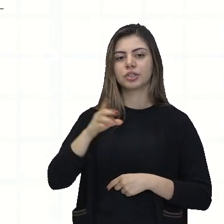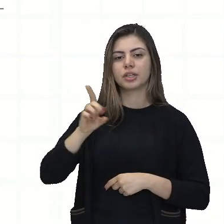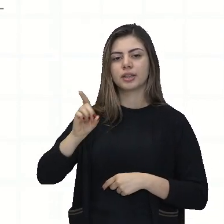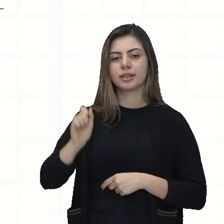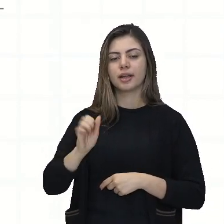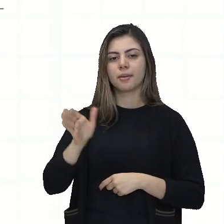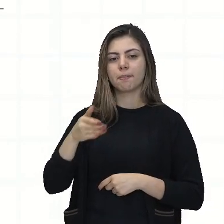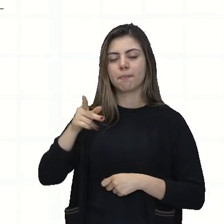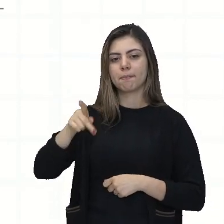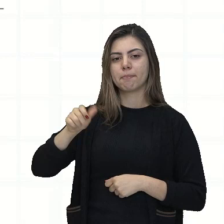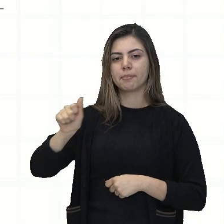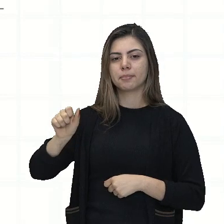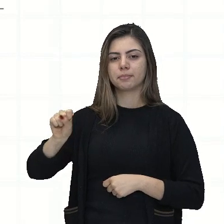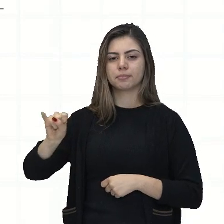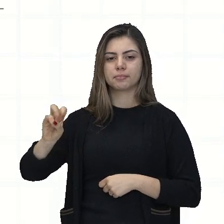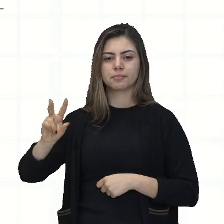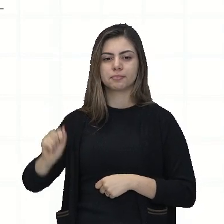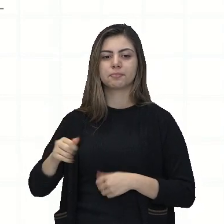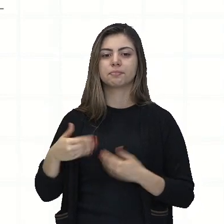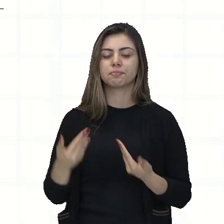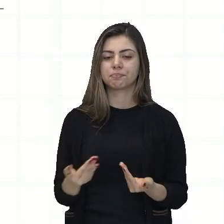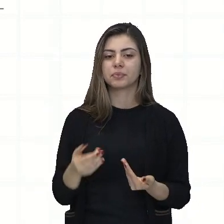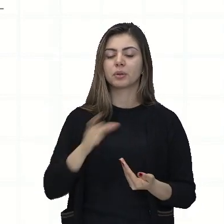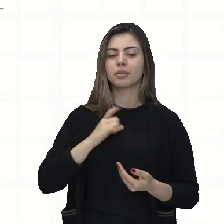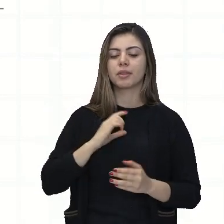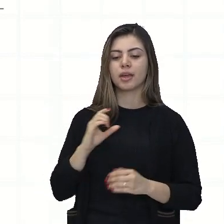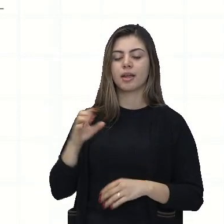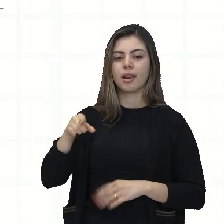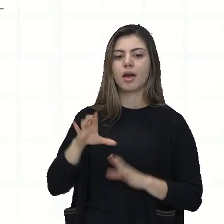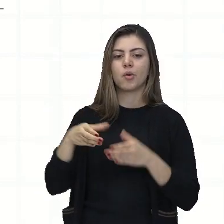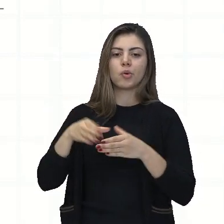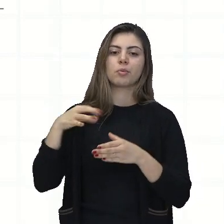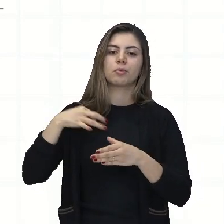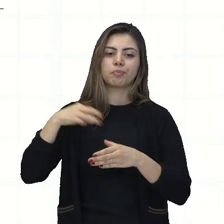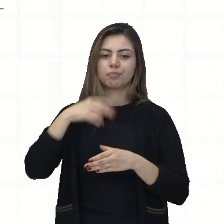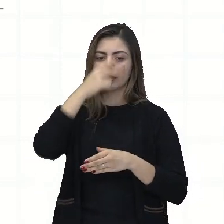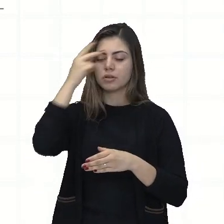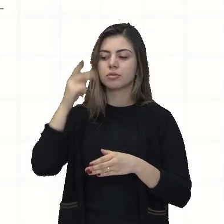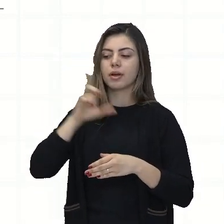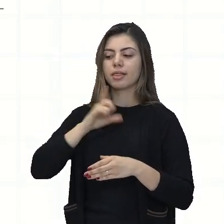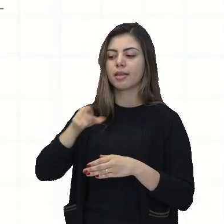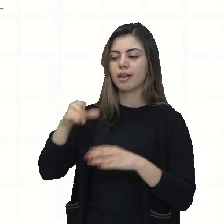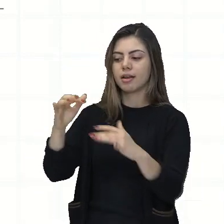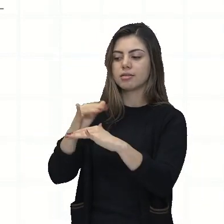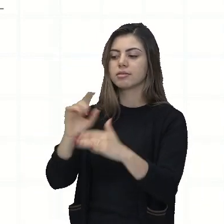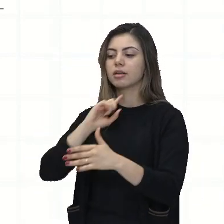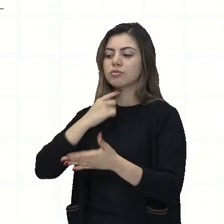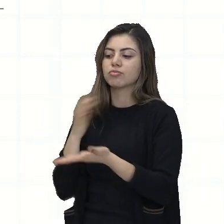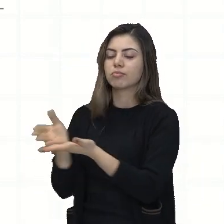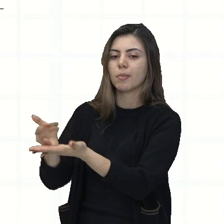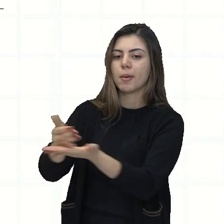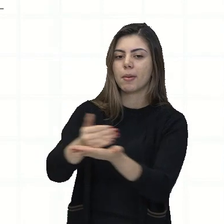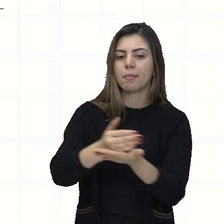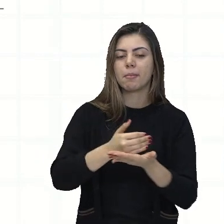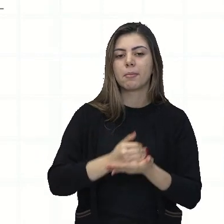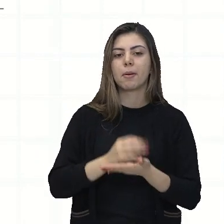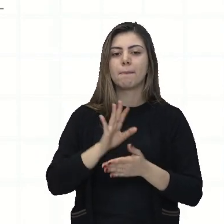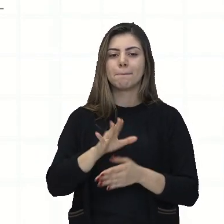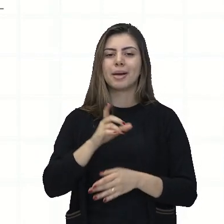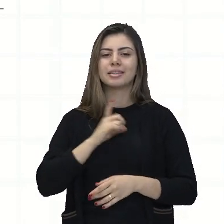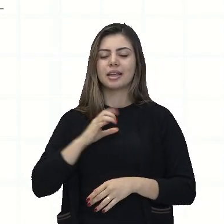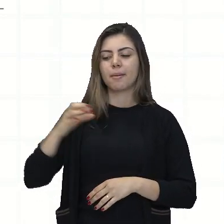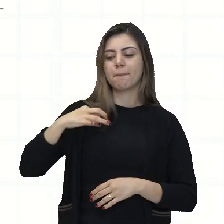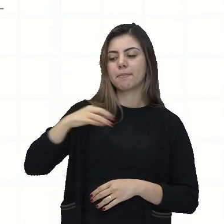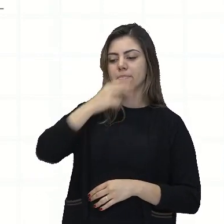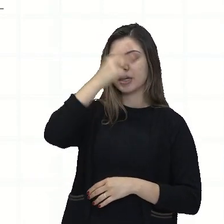agente da passiva, ele indica quem realizou a ação de limpar a cidade. Mas o pelos voluntários, novamente, não é o sujeito.